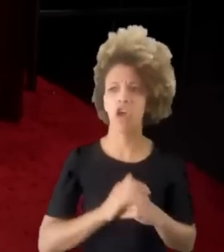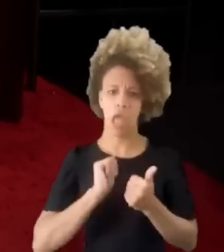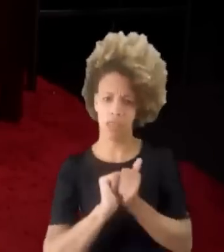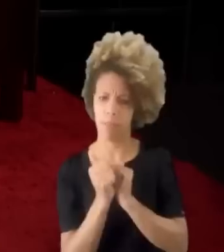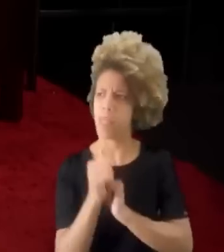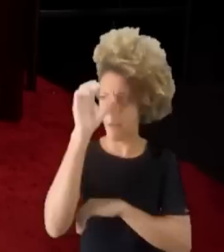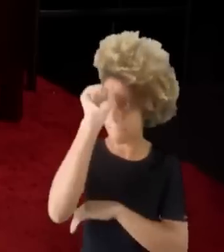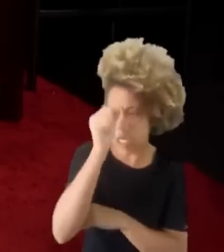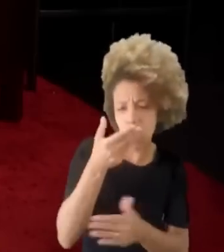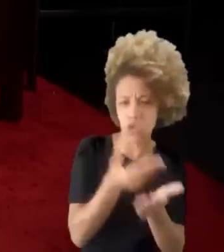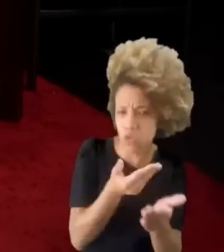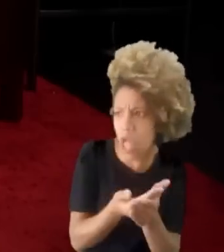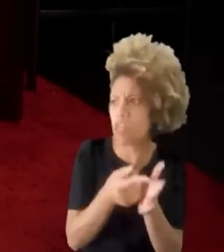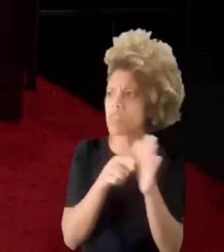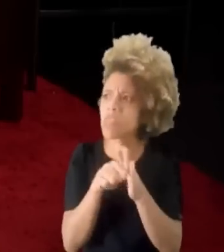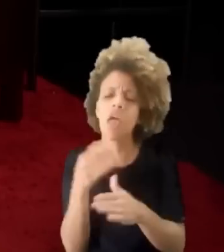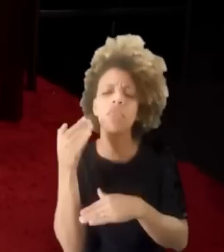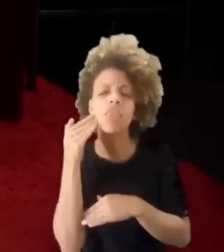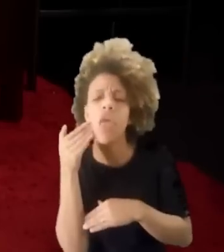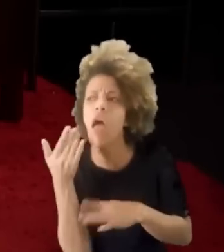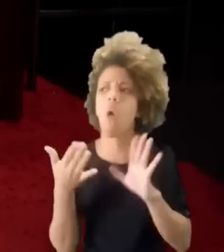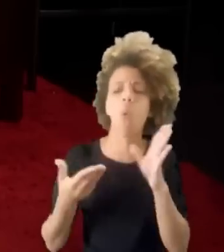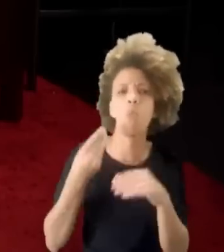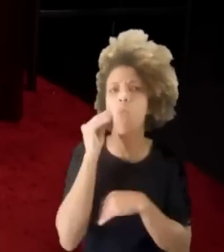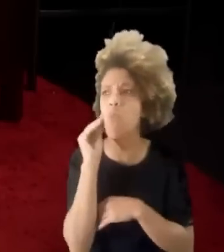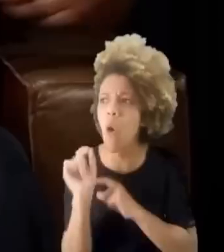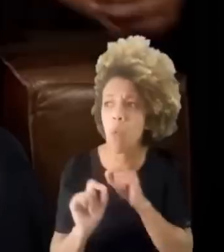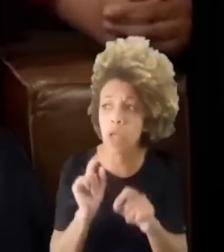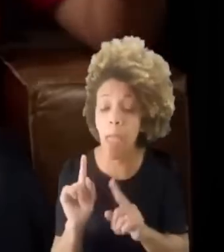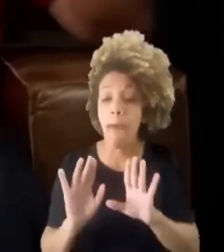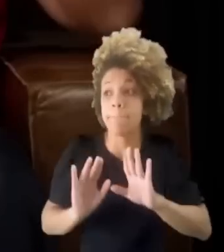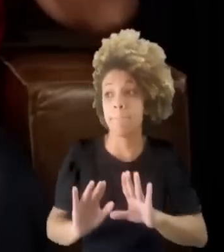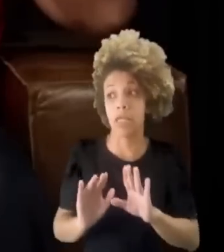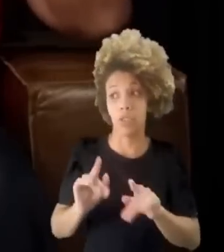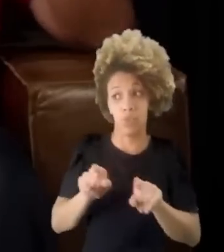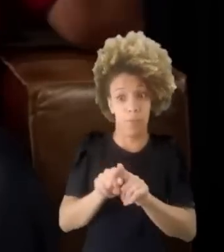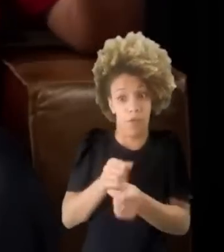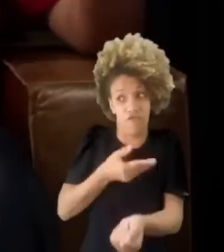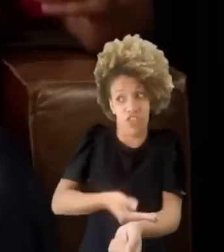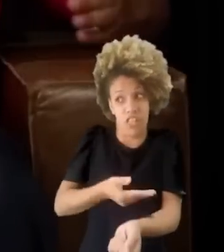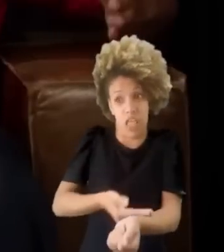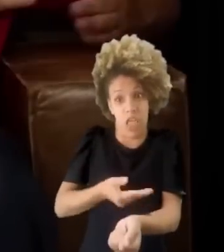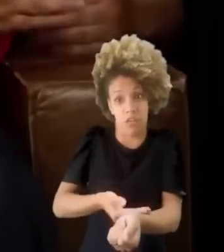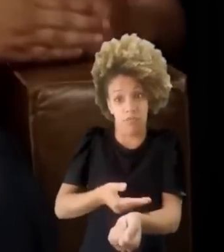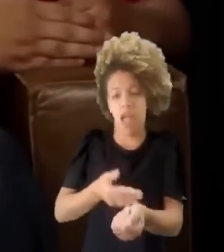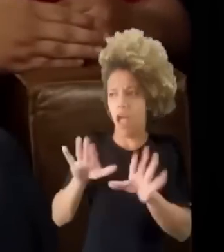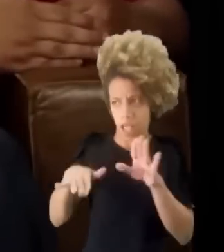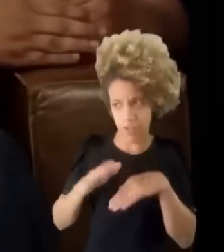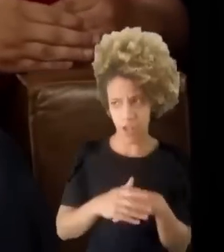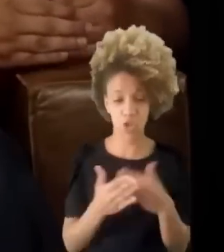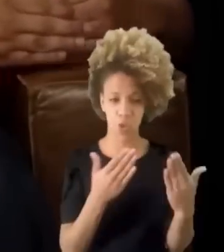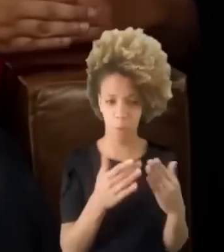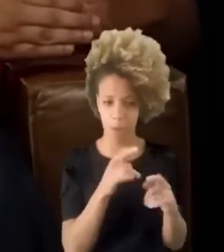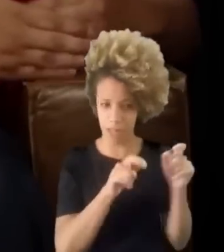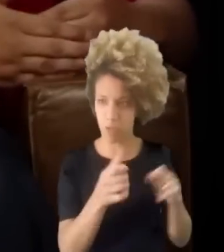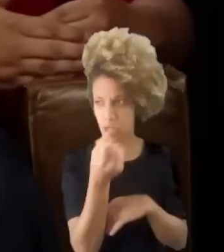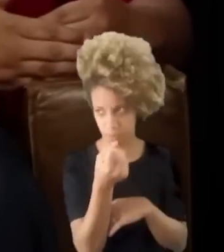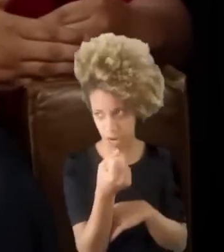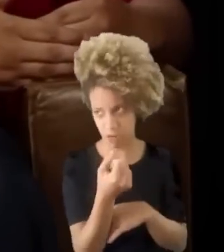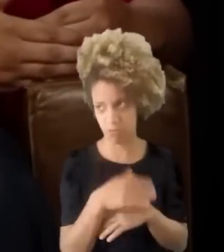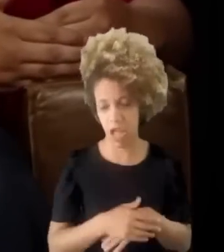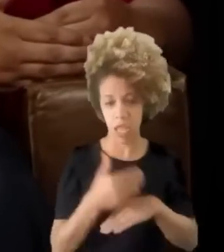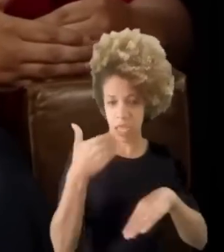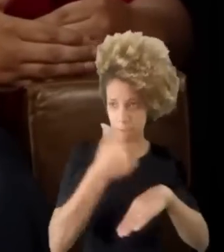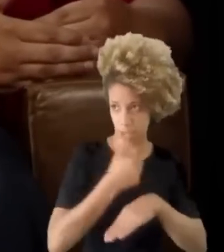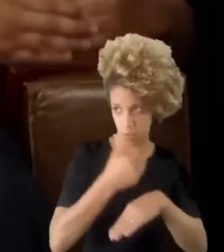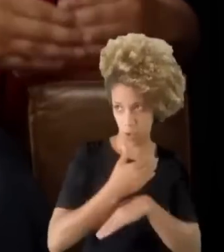aperfeiçoando eu fui aprendendo eu fui estudando fui tentando entender o que que era aquele mundo que eu tava entrando só que eu também me viciei mano eu eu as vezes comparo as pessoas brancas